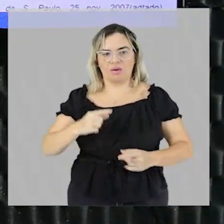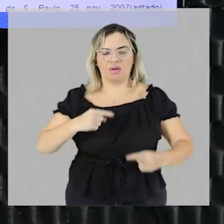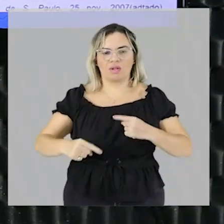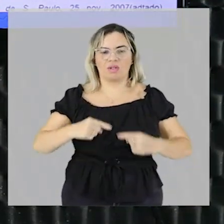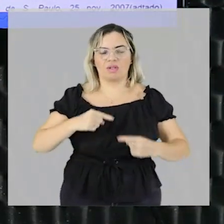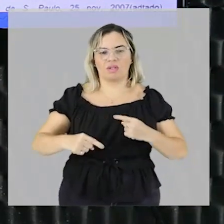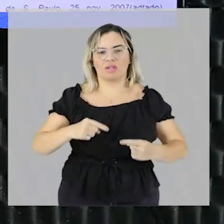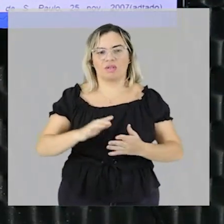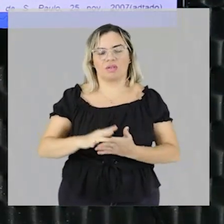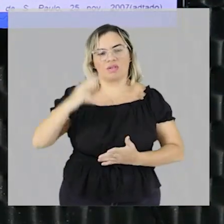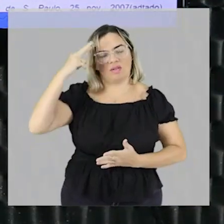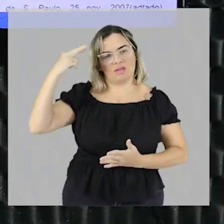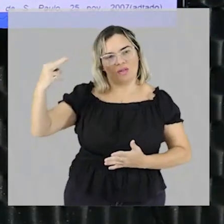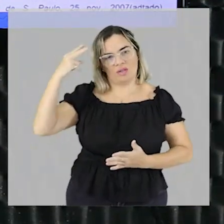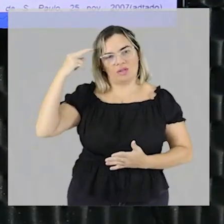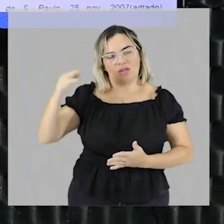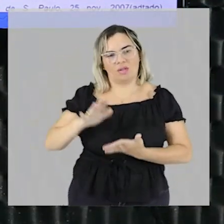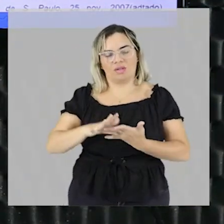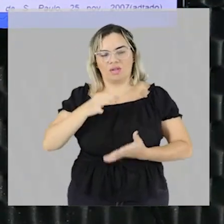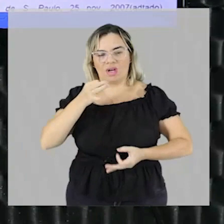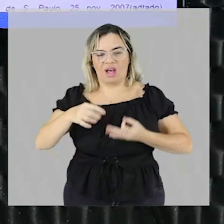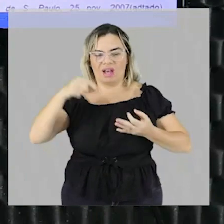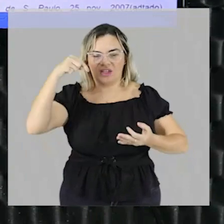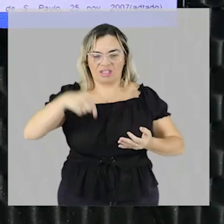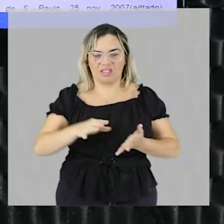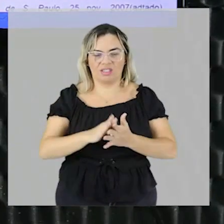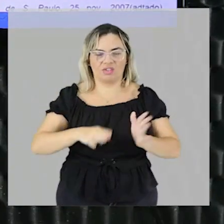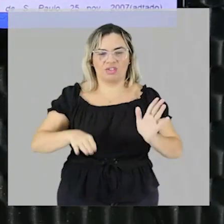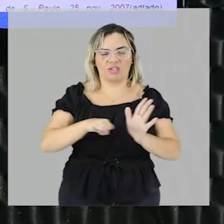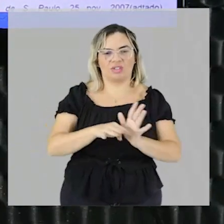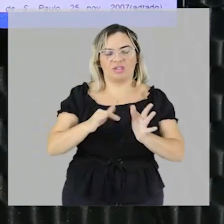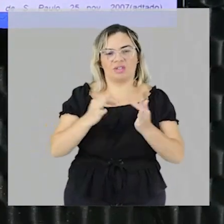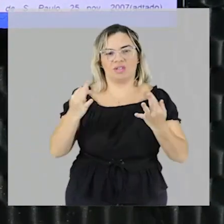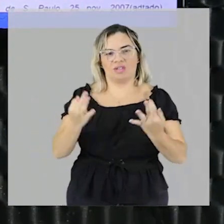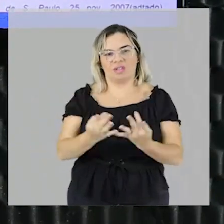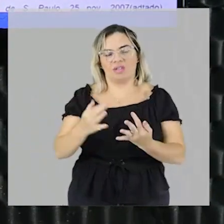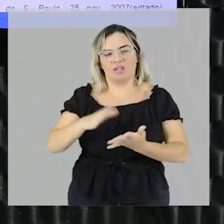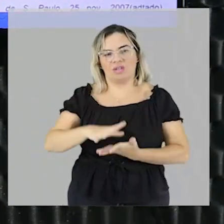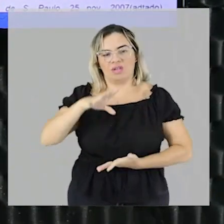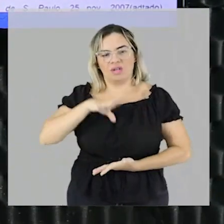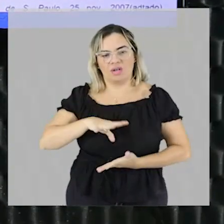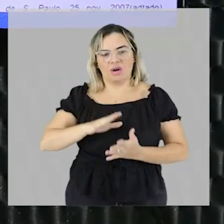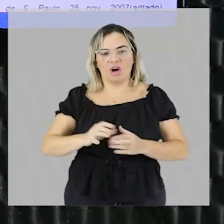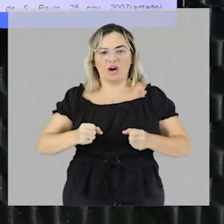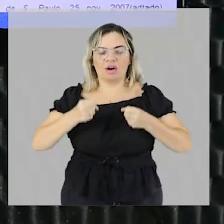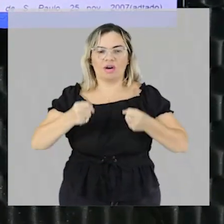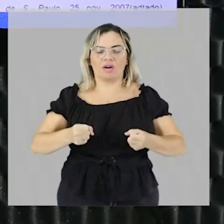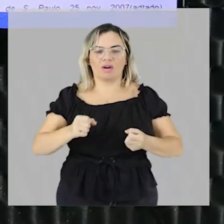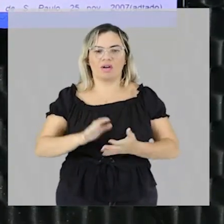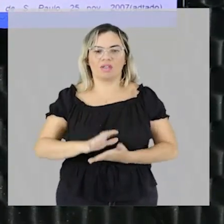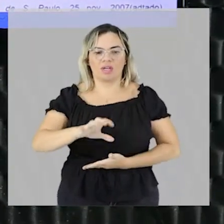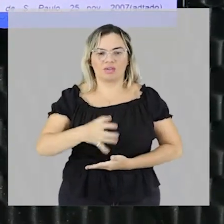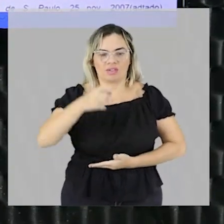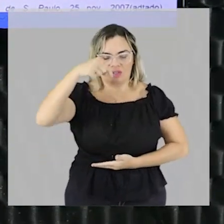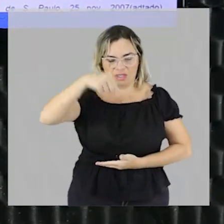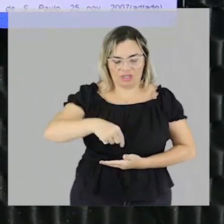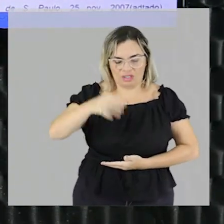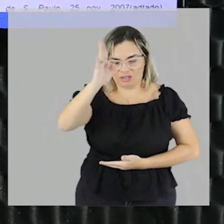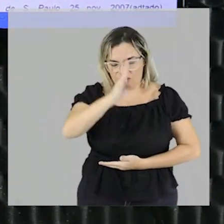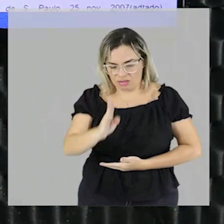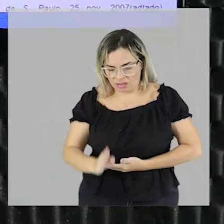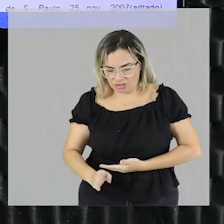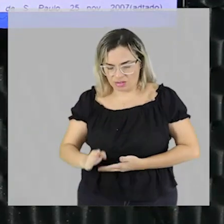falam, essa corte não viesse parar no Brasil, poderia ocorrer aqui no Brasil uma fragmentação